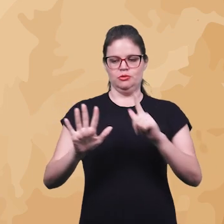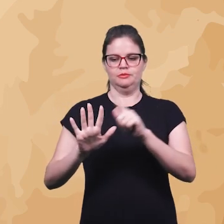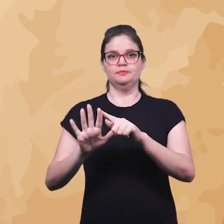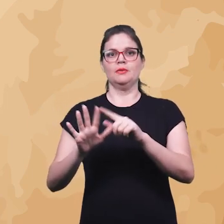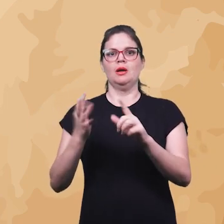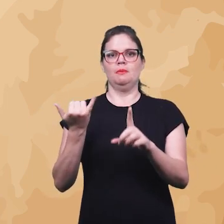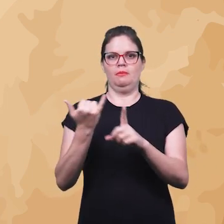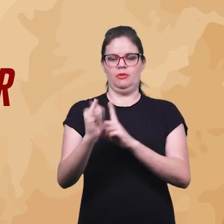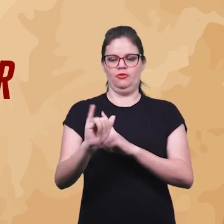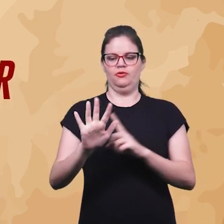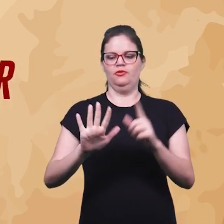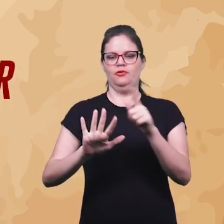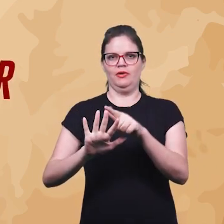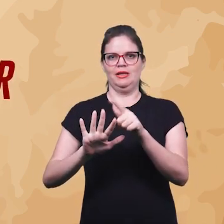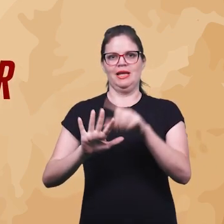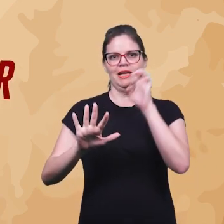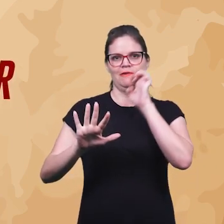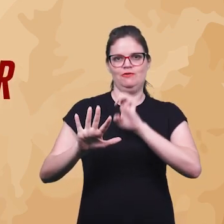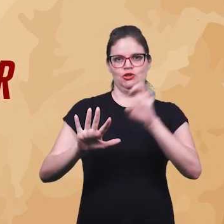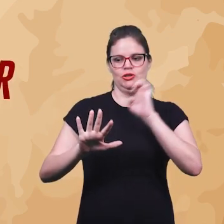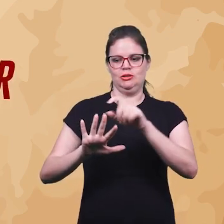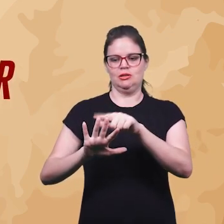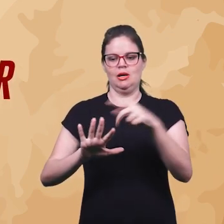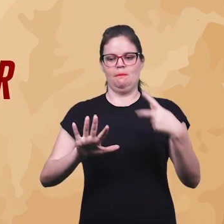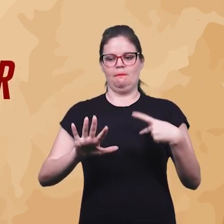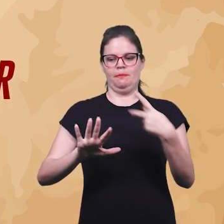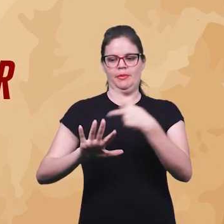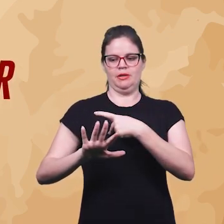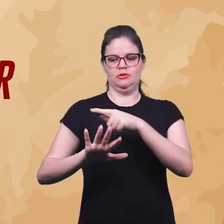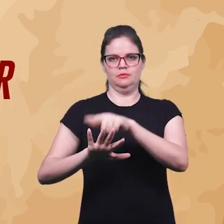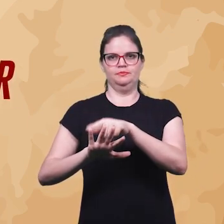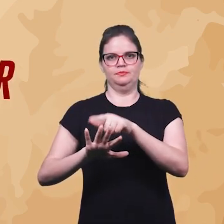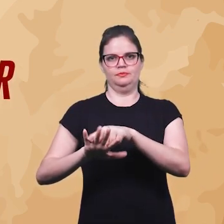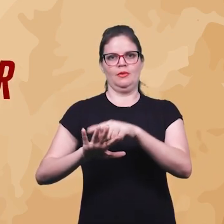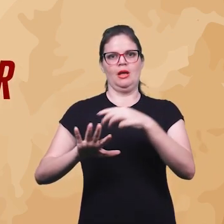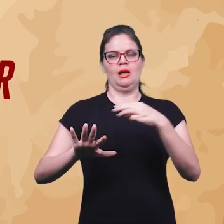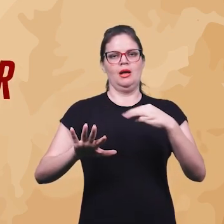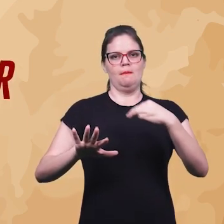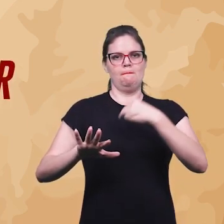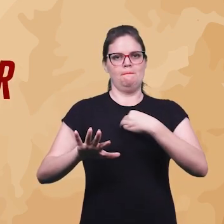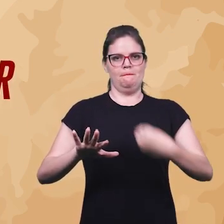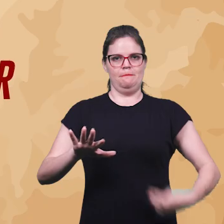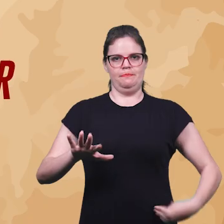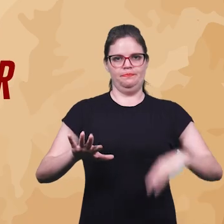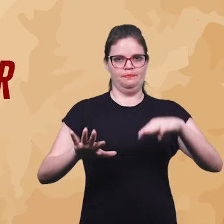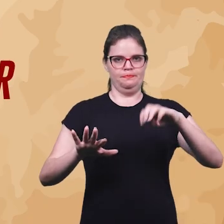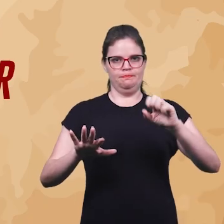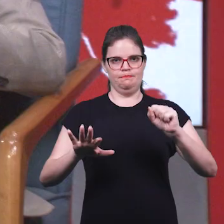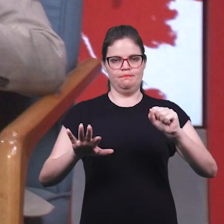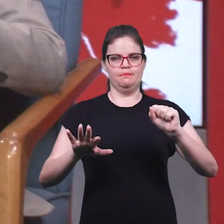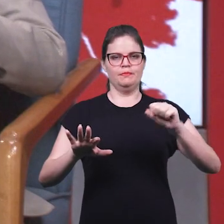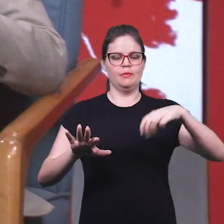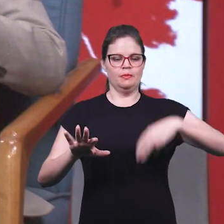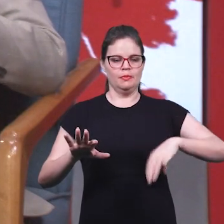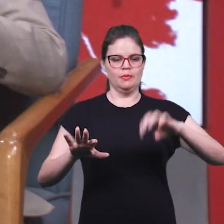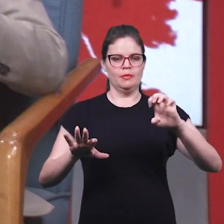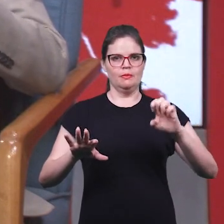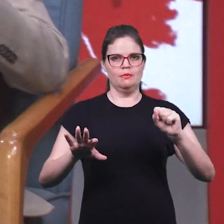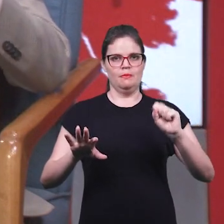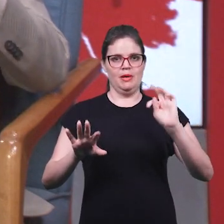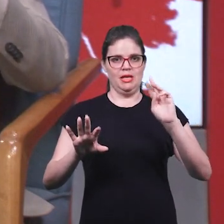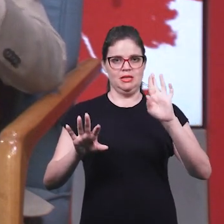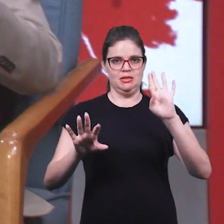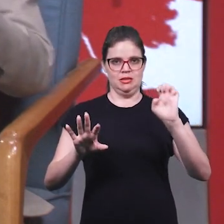apóstolo, profeta, evangelista, pastor e mestre. Nós falamos, que eu